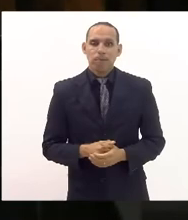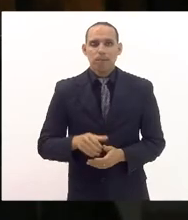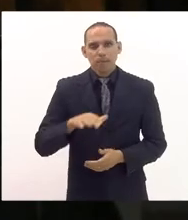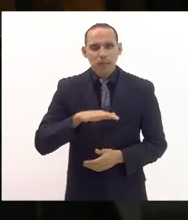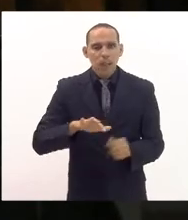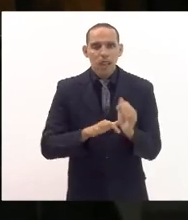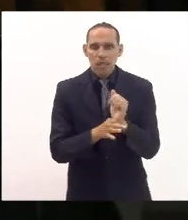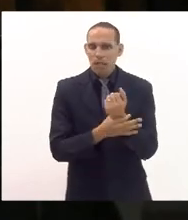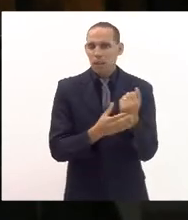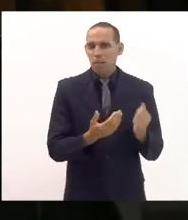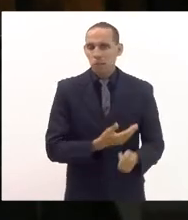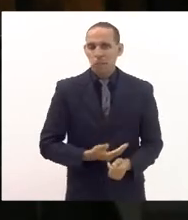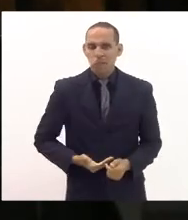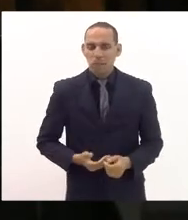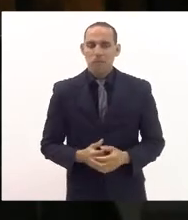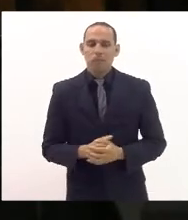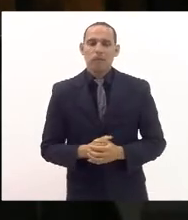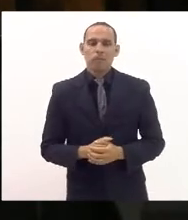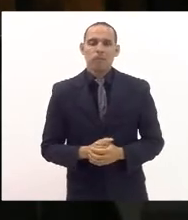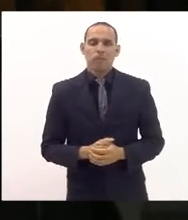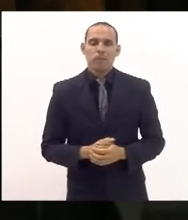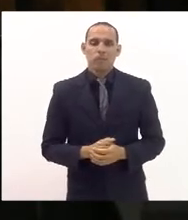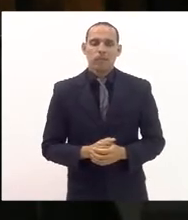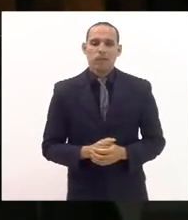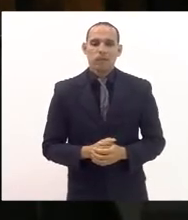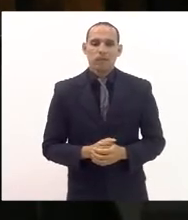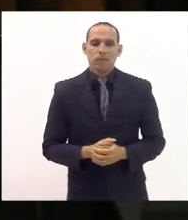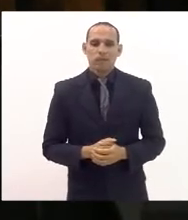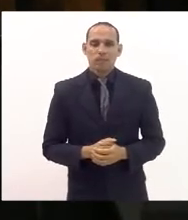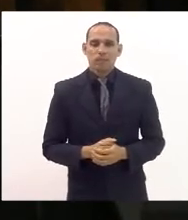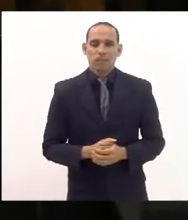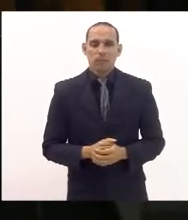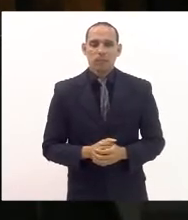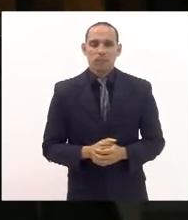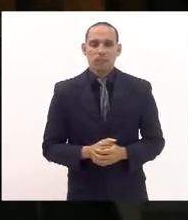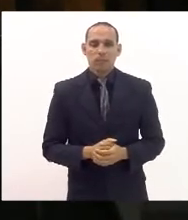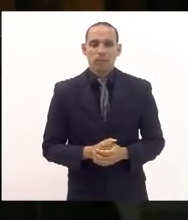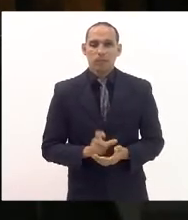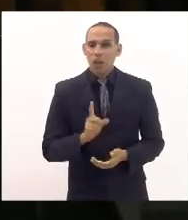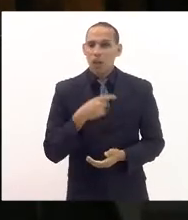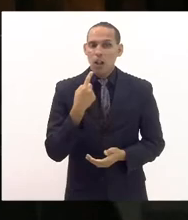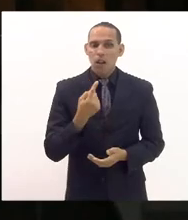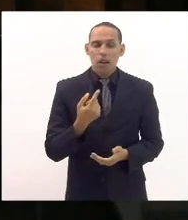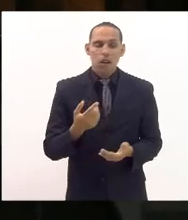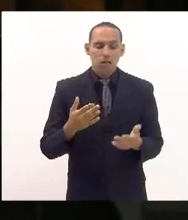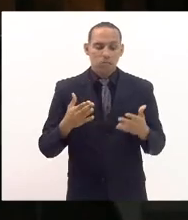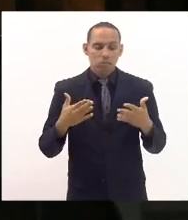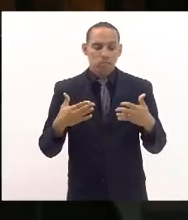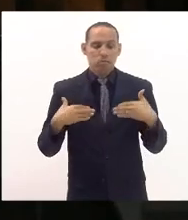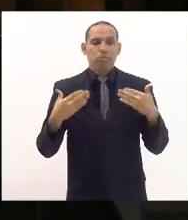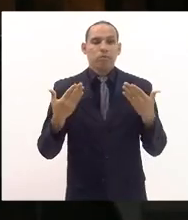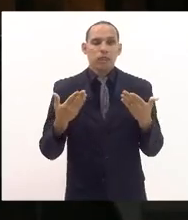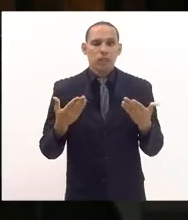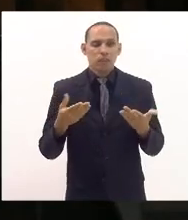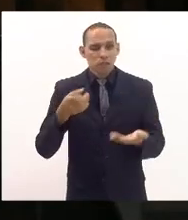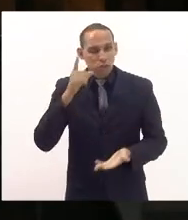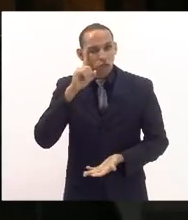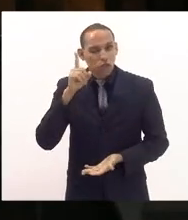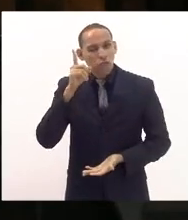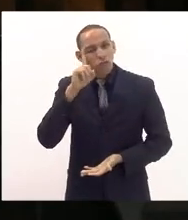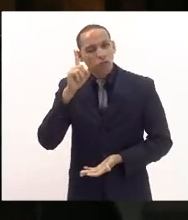área da Segurança Pública senhora presidente e apesar da gente está chocado quase